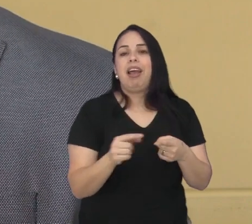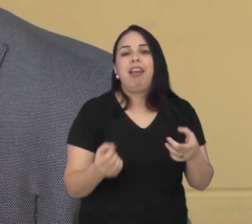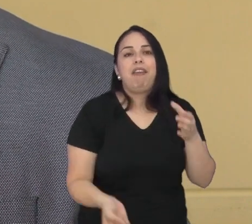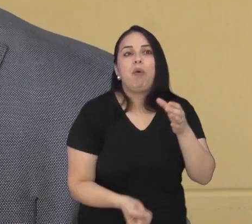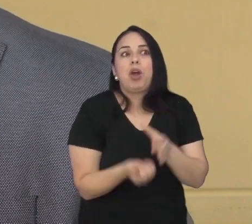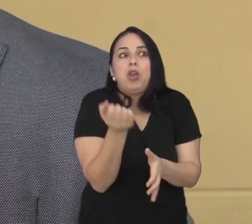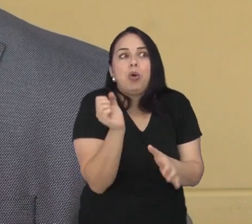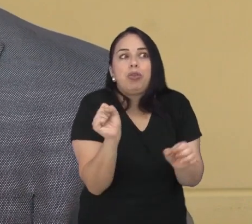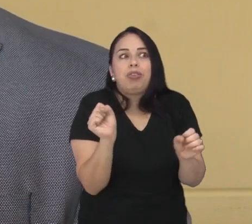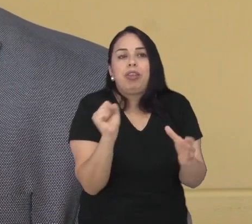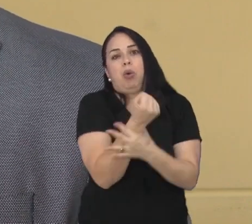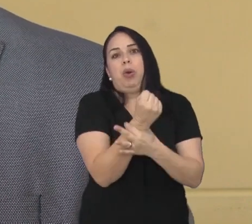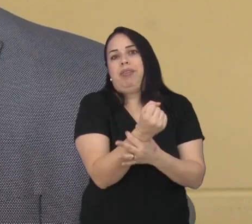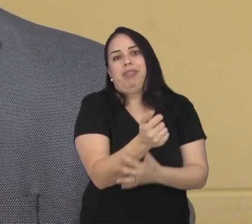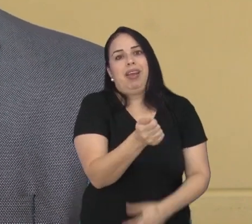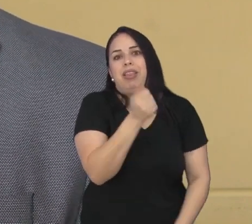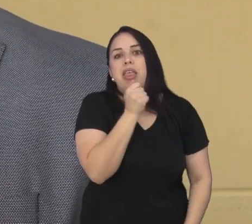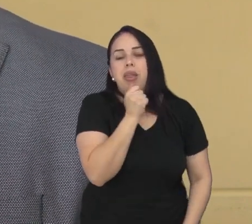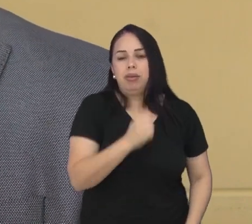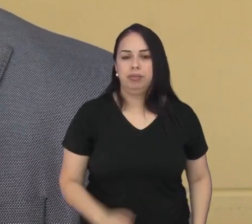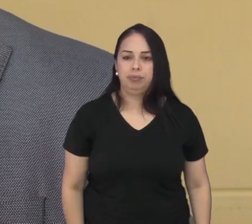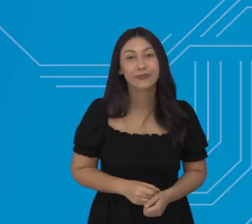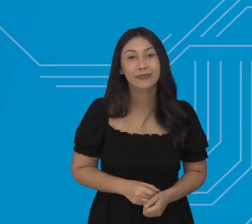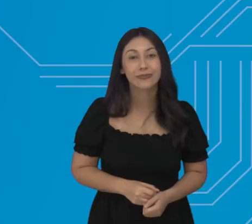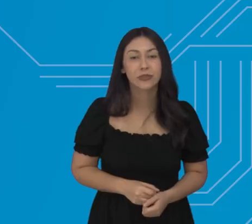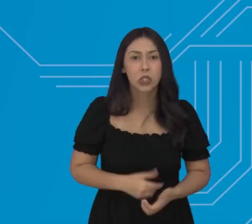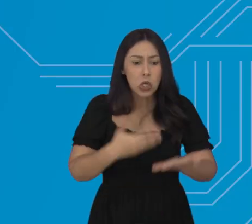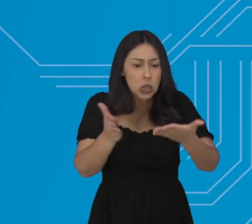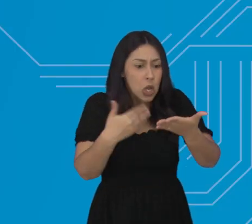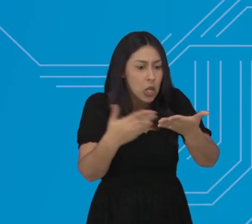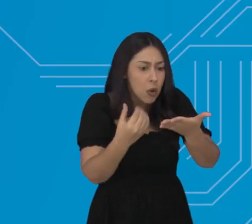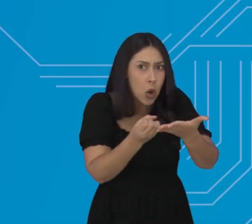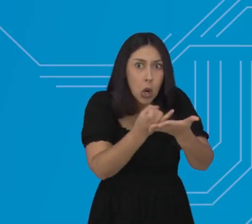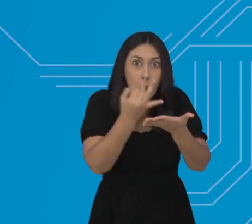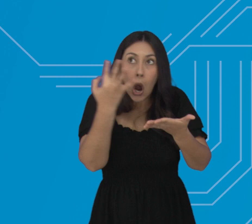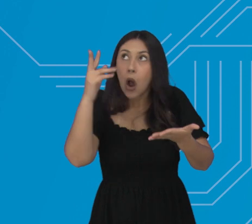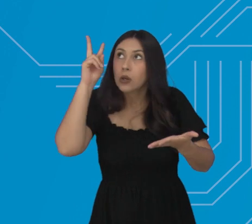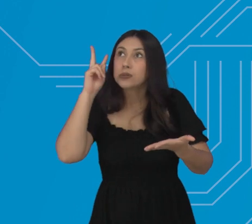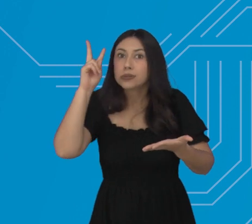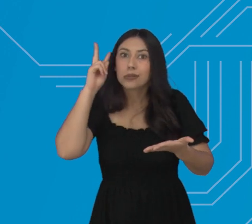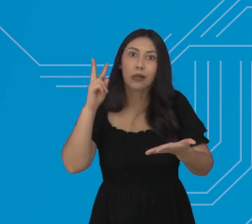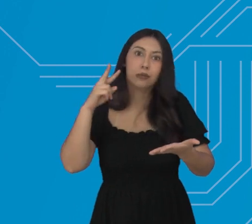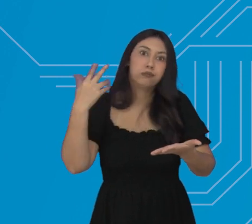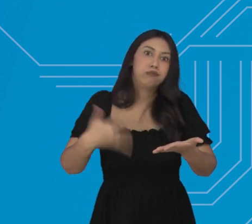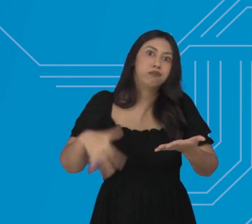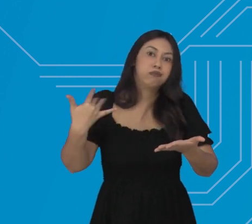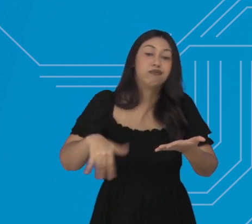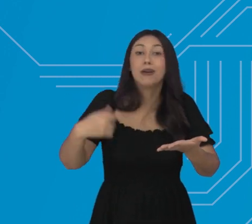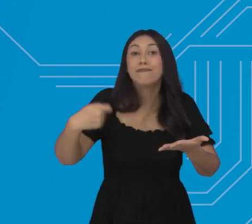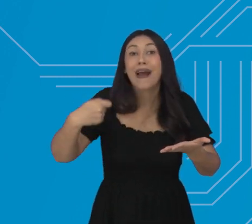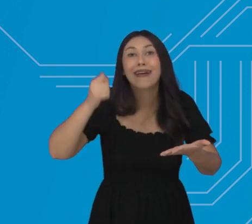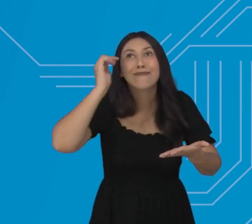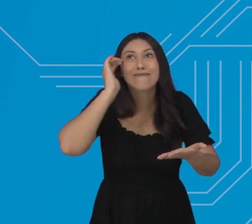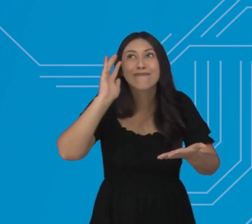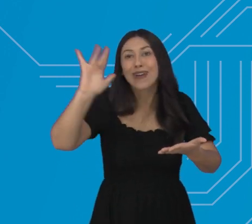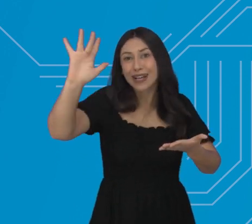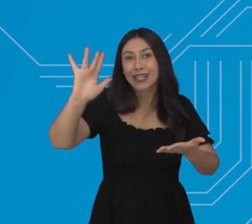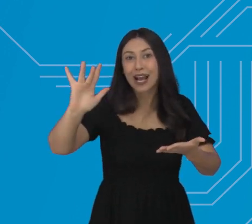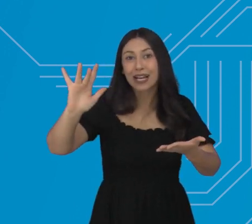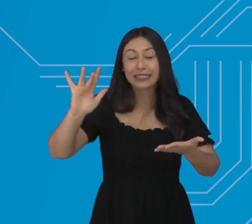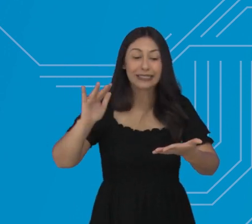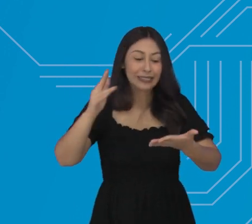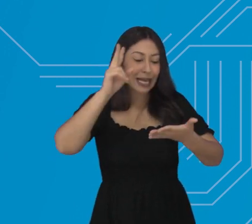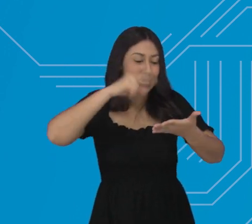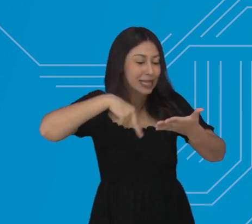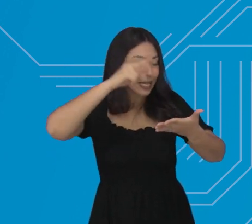criado meios de segurança para a utilização dessa ferramenta. E quantas histórias cabem num livro? Incontáveis, basta a nossa imaginação.